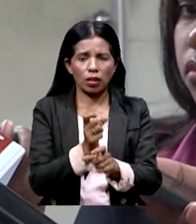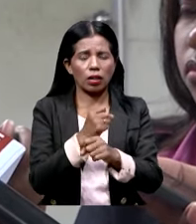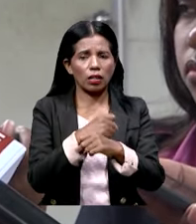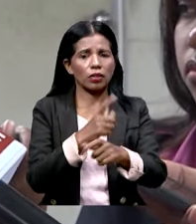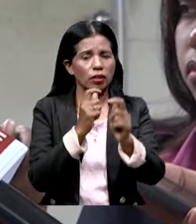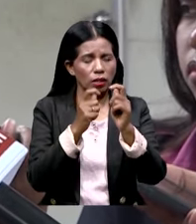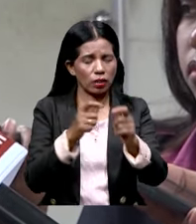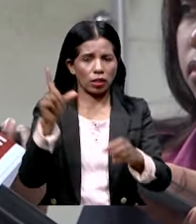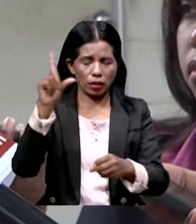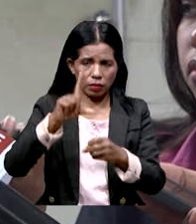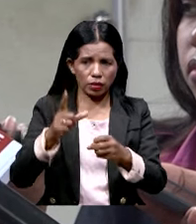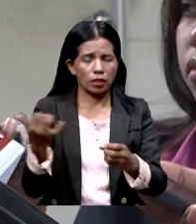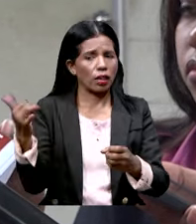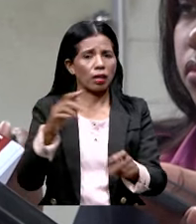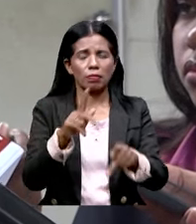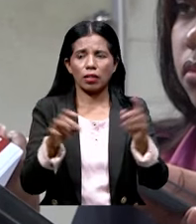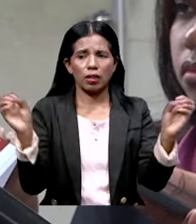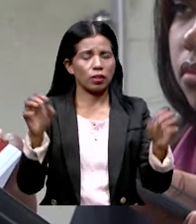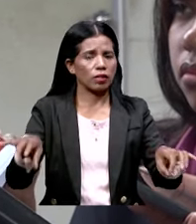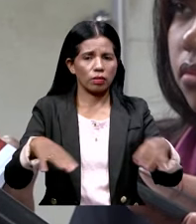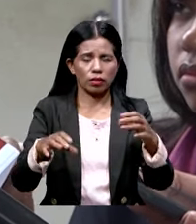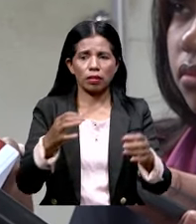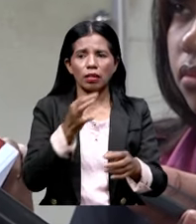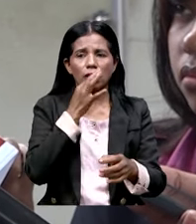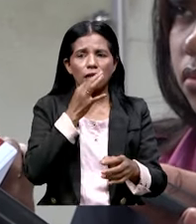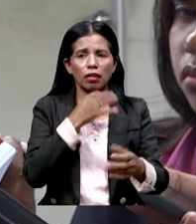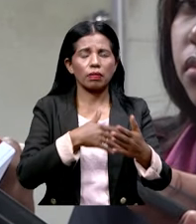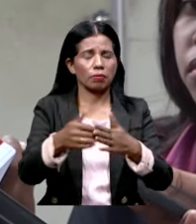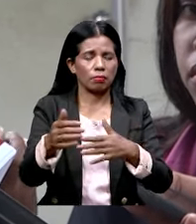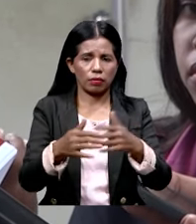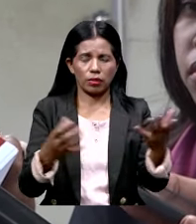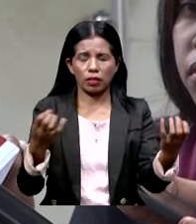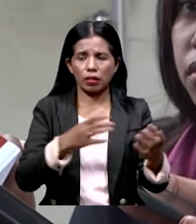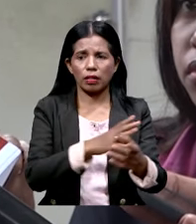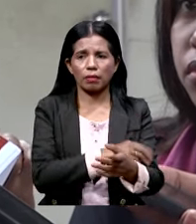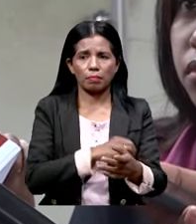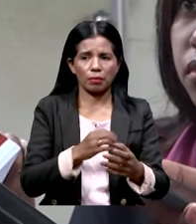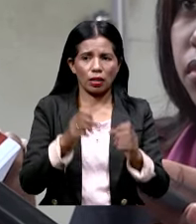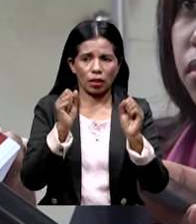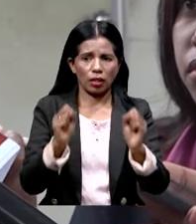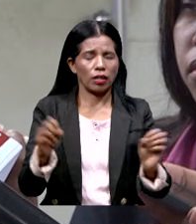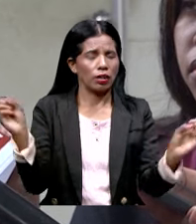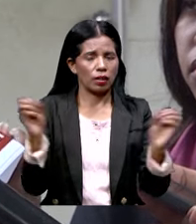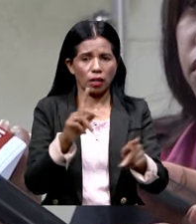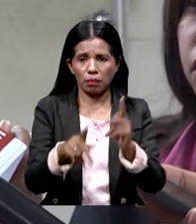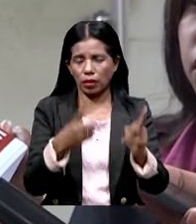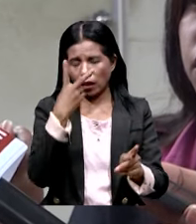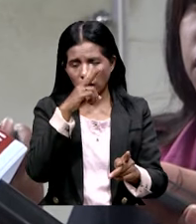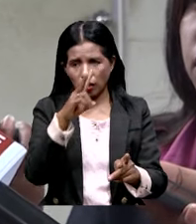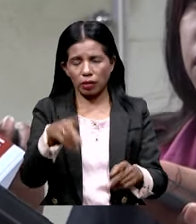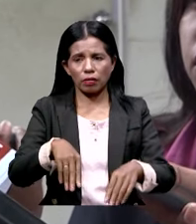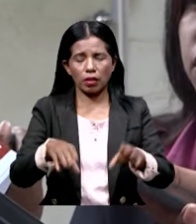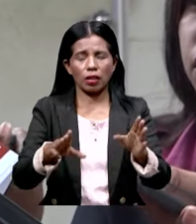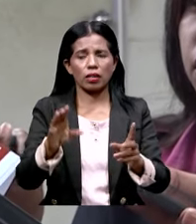laboratório. Quando é mal a serviço, né? Bebas berkeliaram, basta de bebas berkeliaram, também lá ia controle e fango folha em